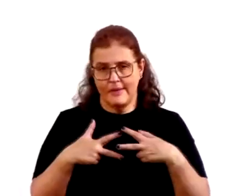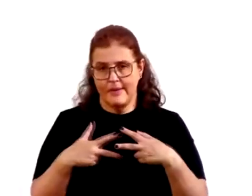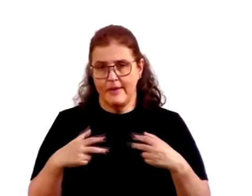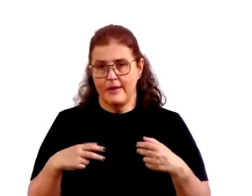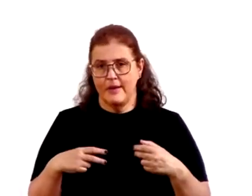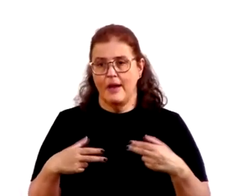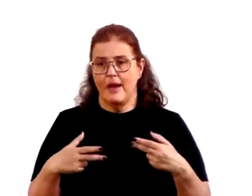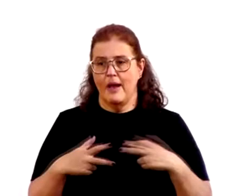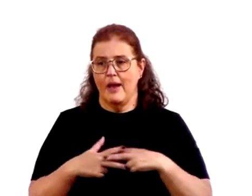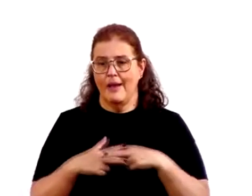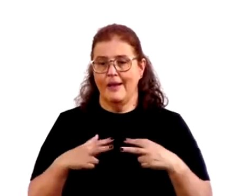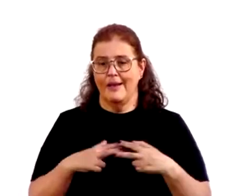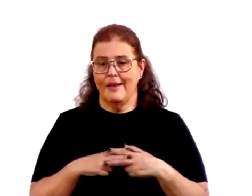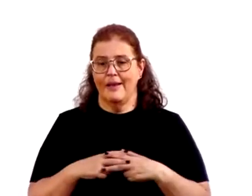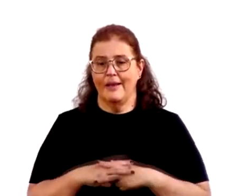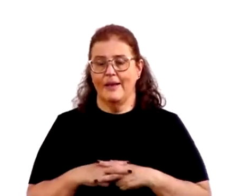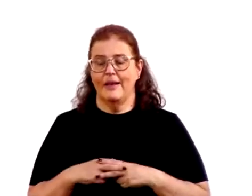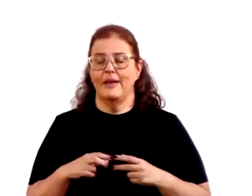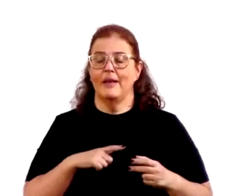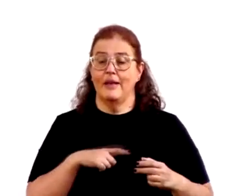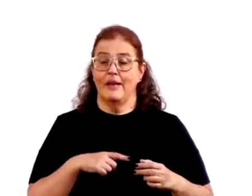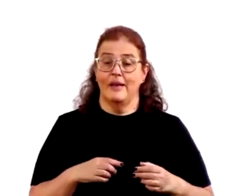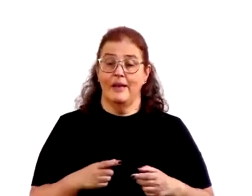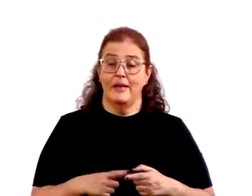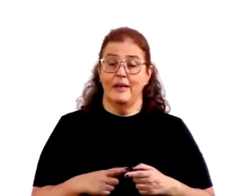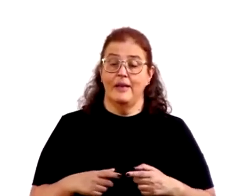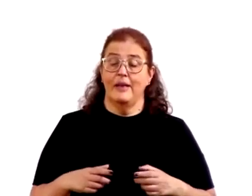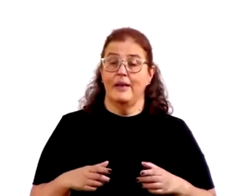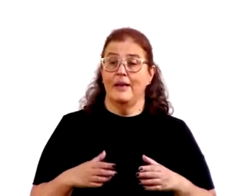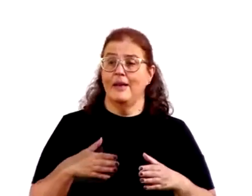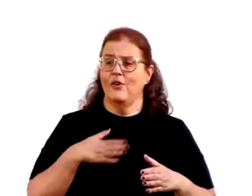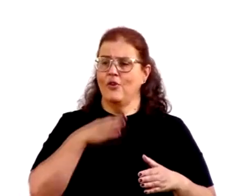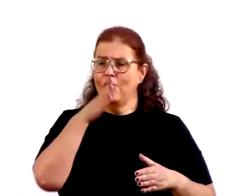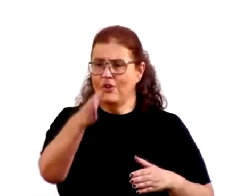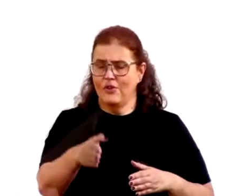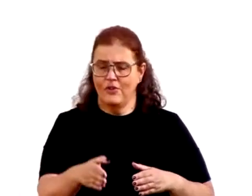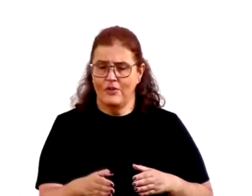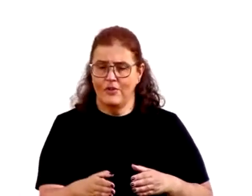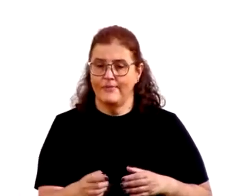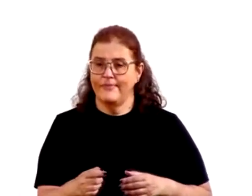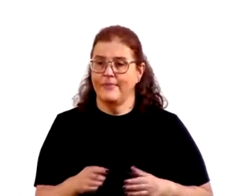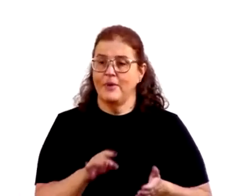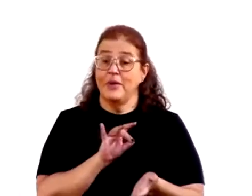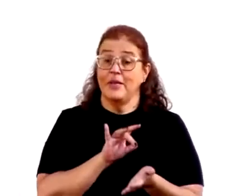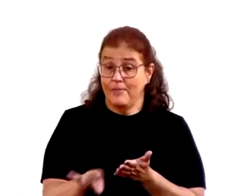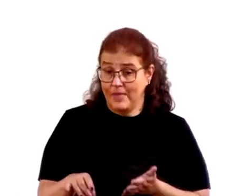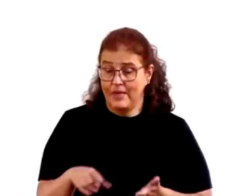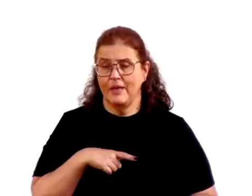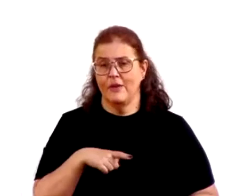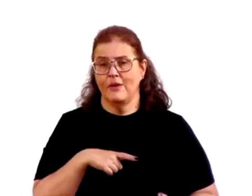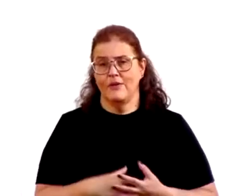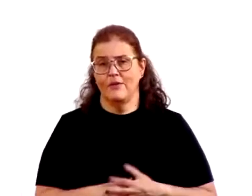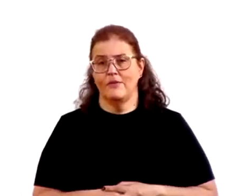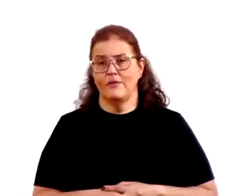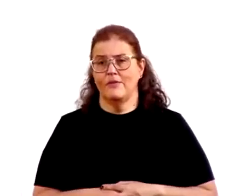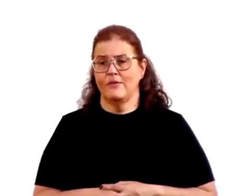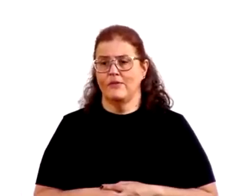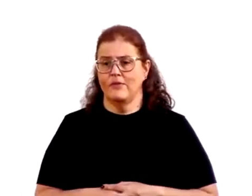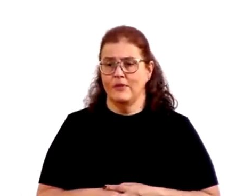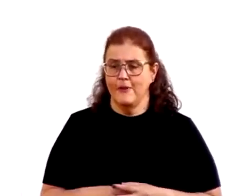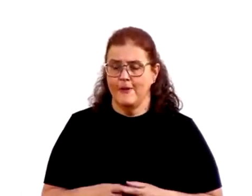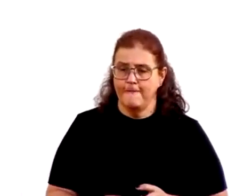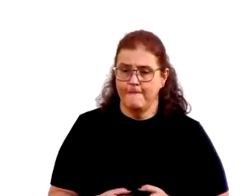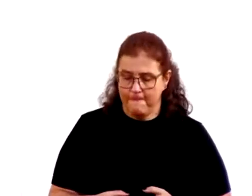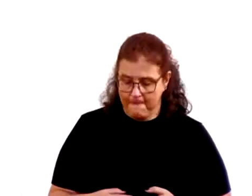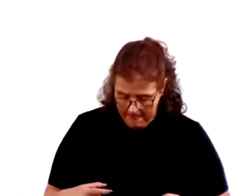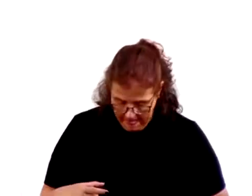as estratégias, as tentativas de invasão das cidades pelos aquedutos, pelos os